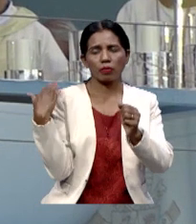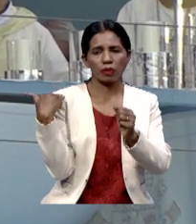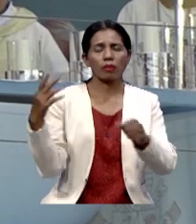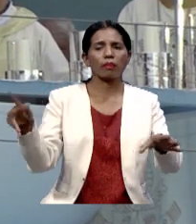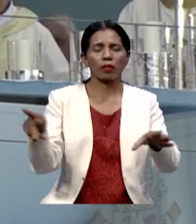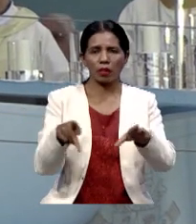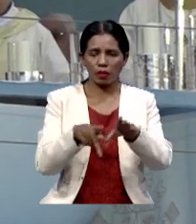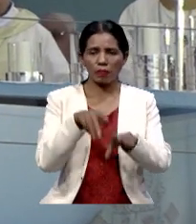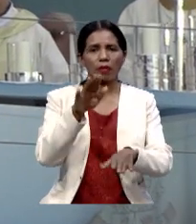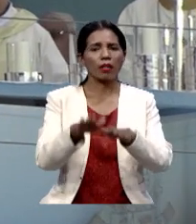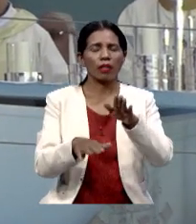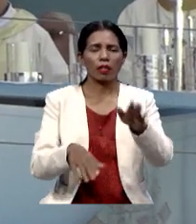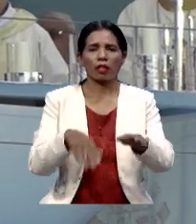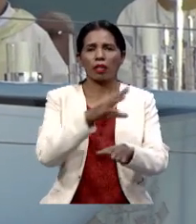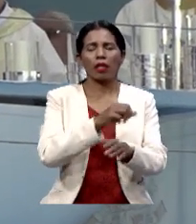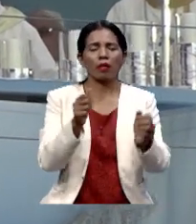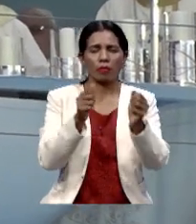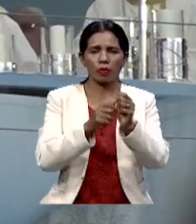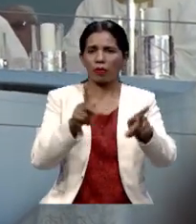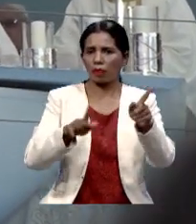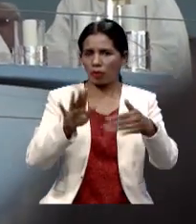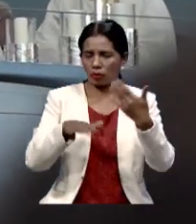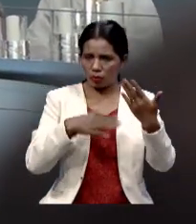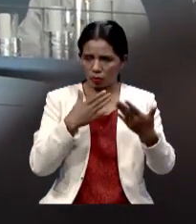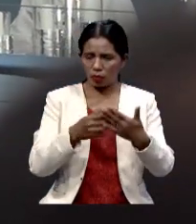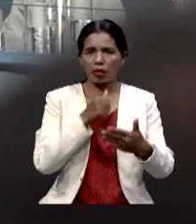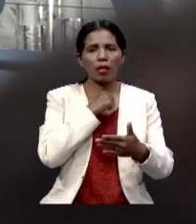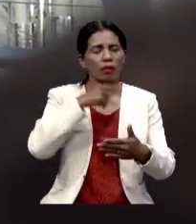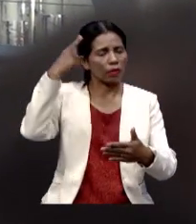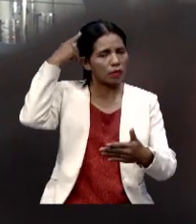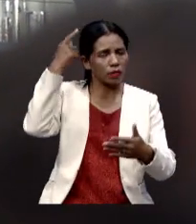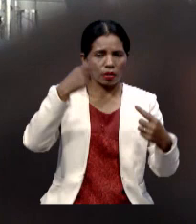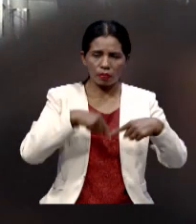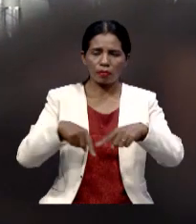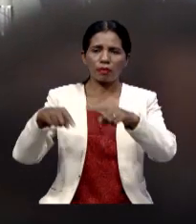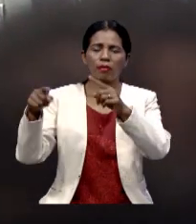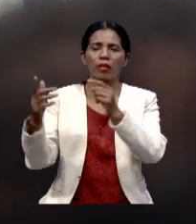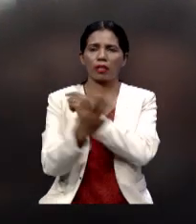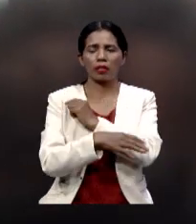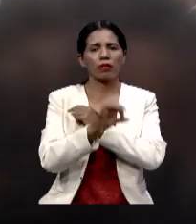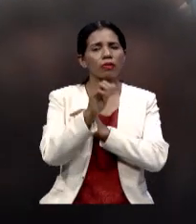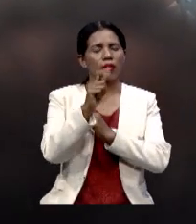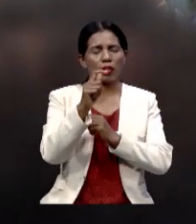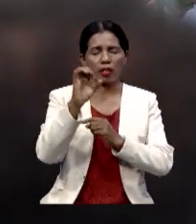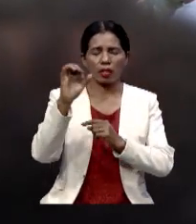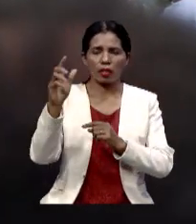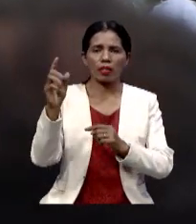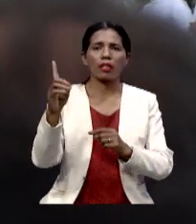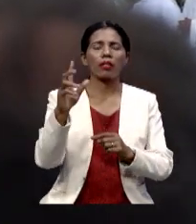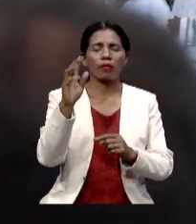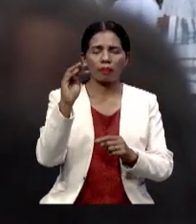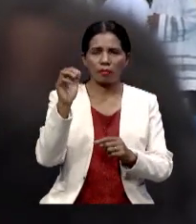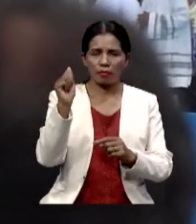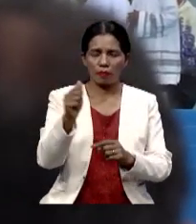via sacra, a muito com o peregrino Sira Roto. Papa Francisco Mosse desloca para Fátima e a Loro Lima Fulan Agosto. E a